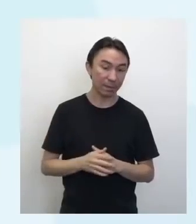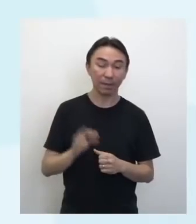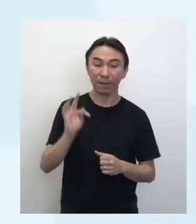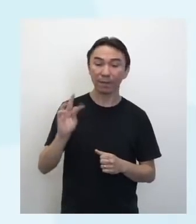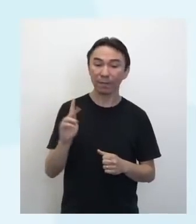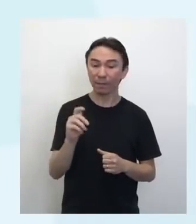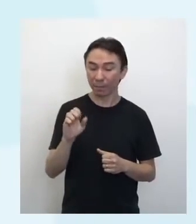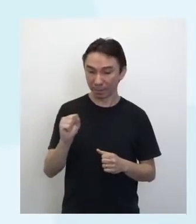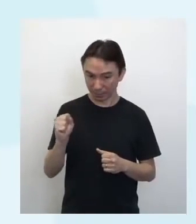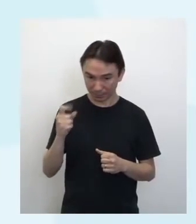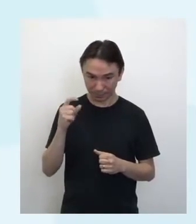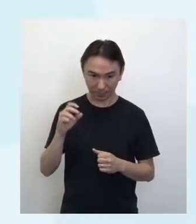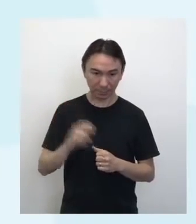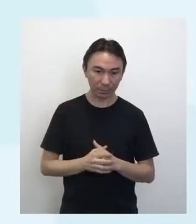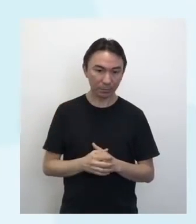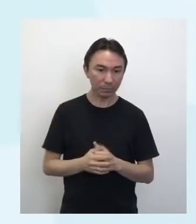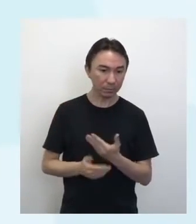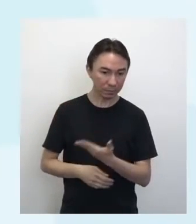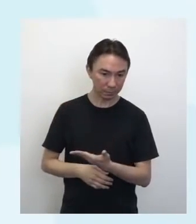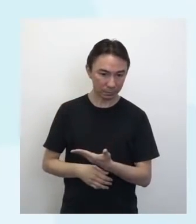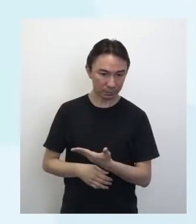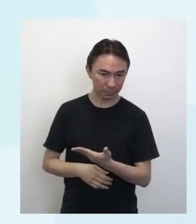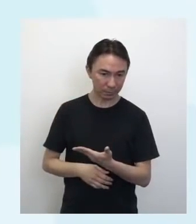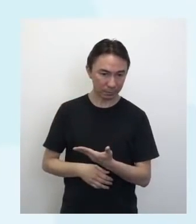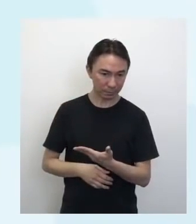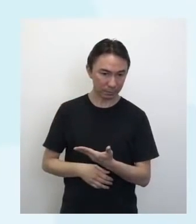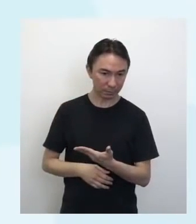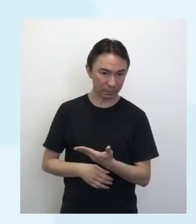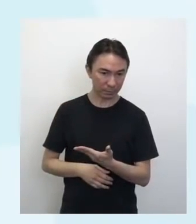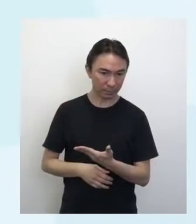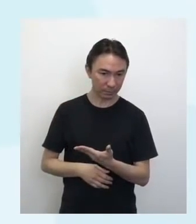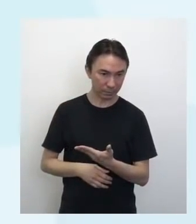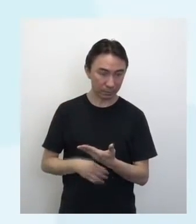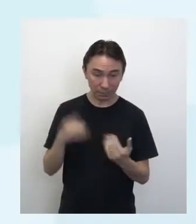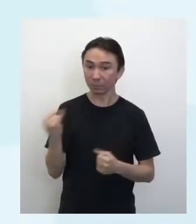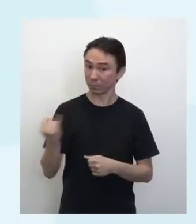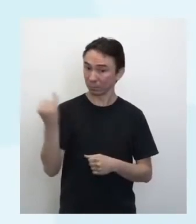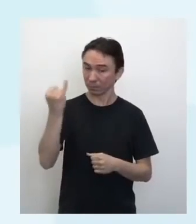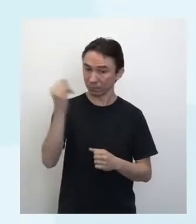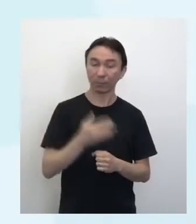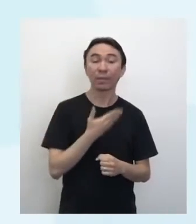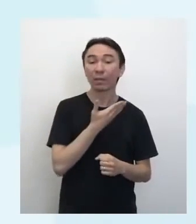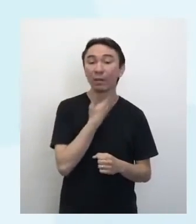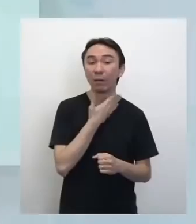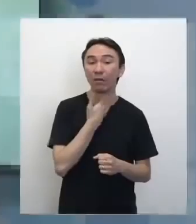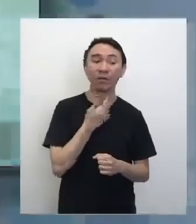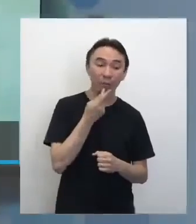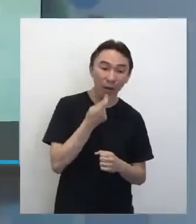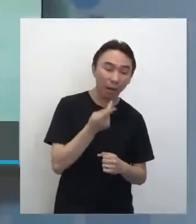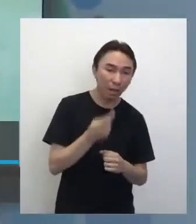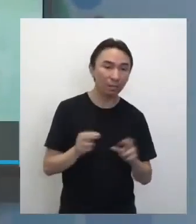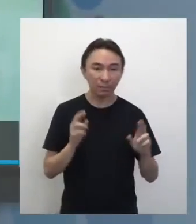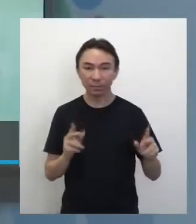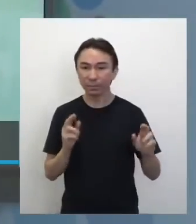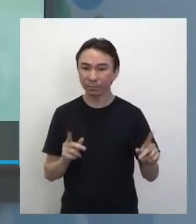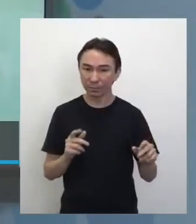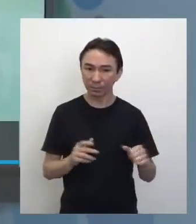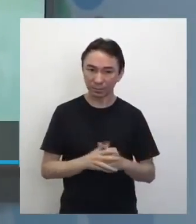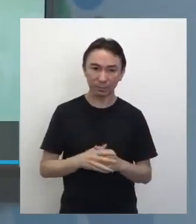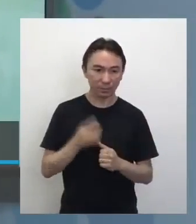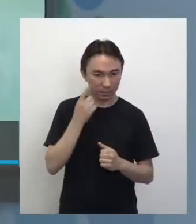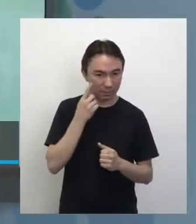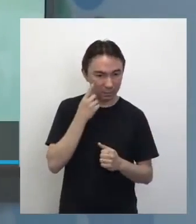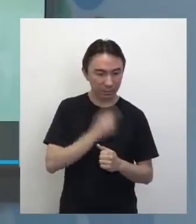download is Windows top é muito importante então a gente saber então para você saber diferença e vai ser mês